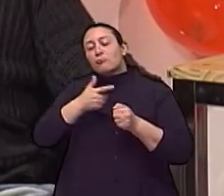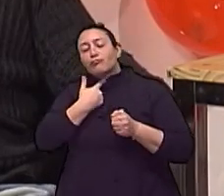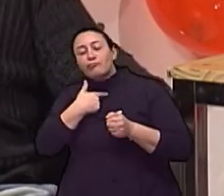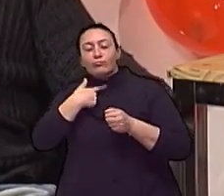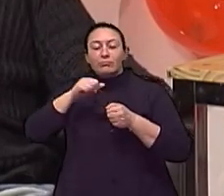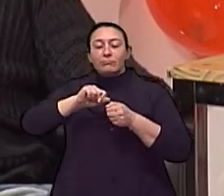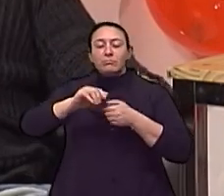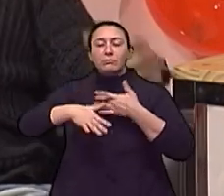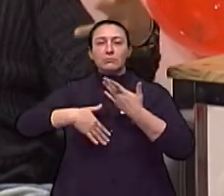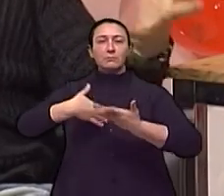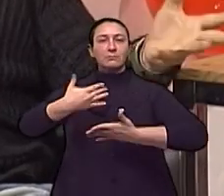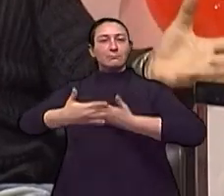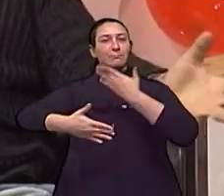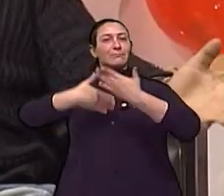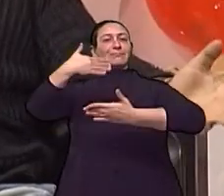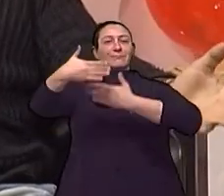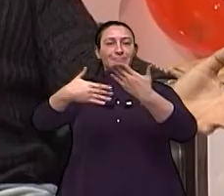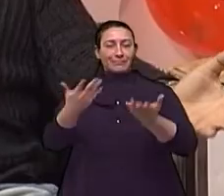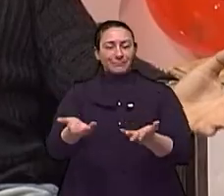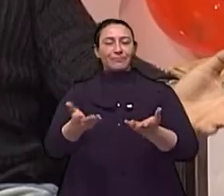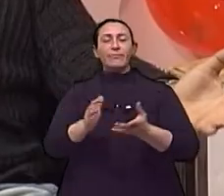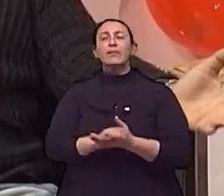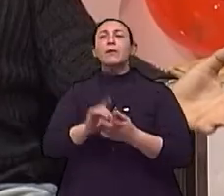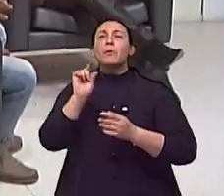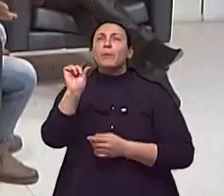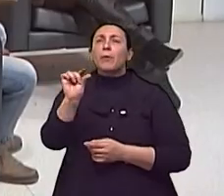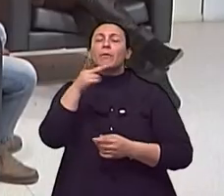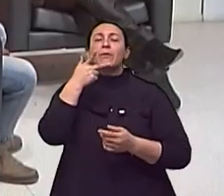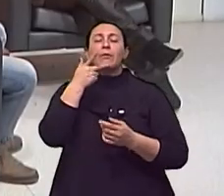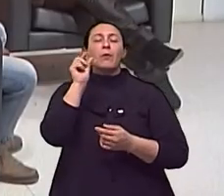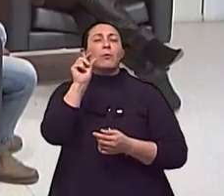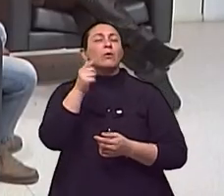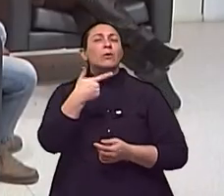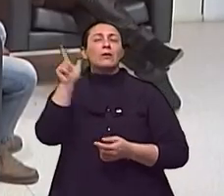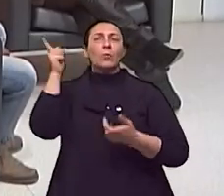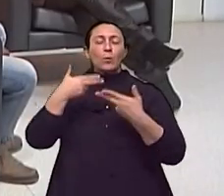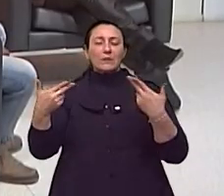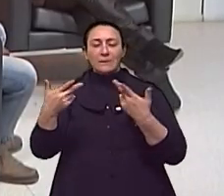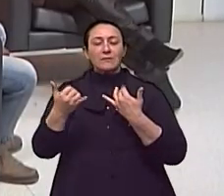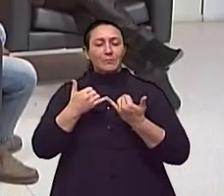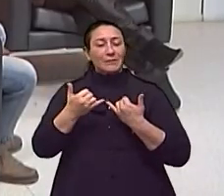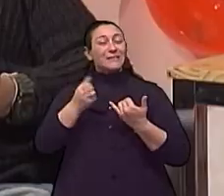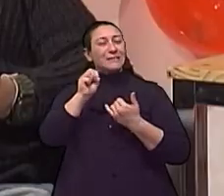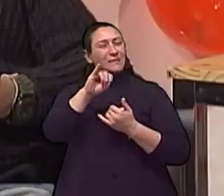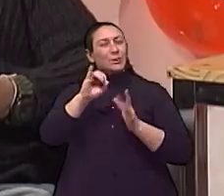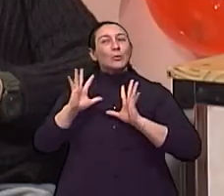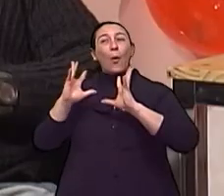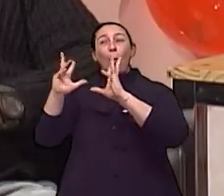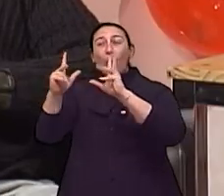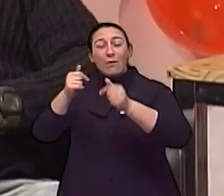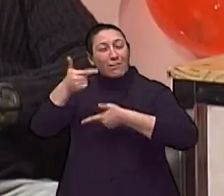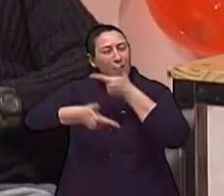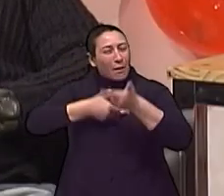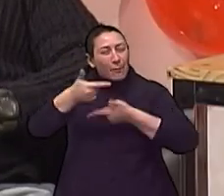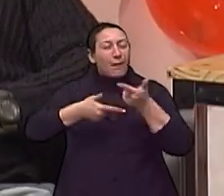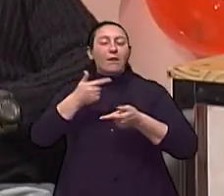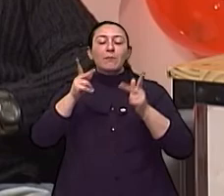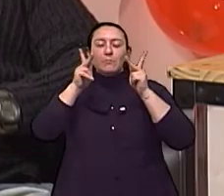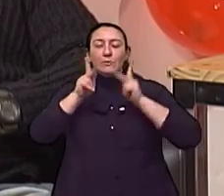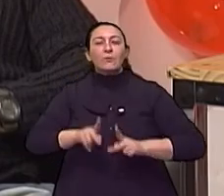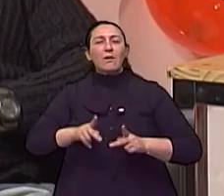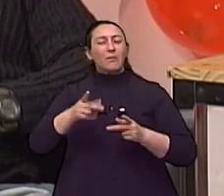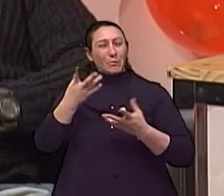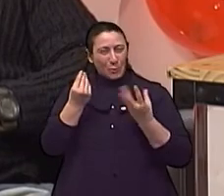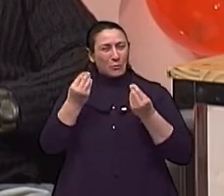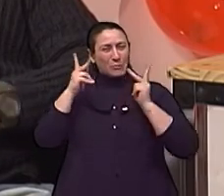como seria bacana na Isabel vamos falar um pouco de outro pia que a gente pode falar ela se todo o trabalho pudesse ser Hobby né o trabalho mesmo seria